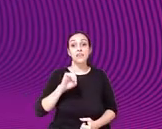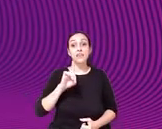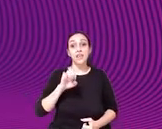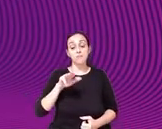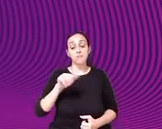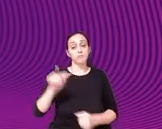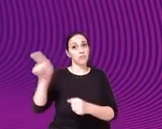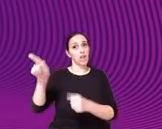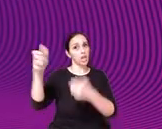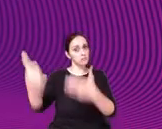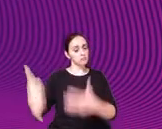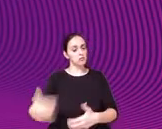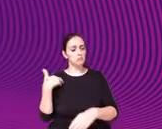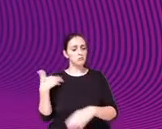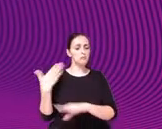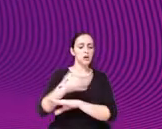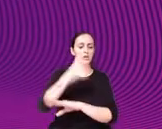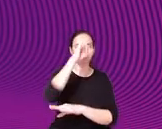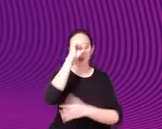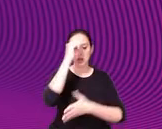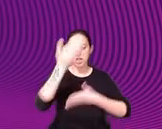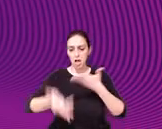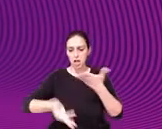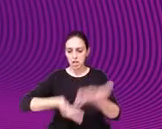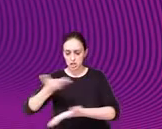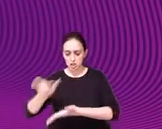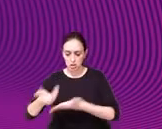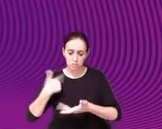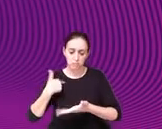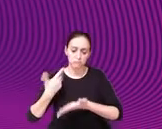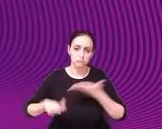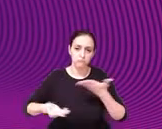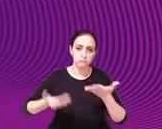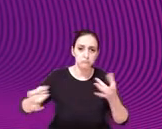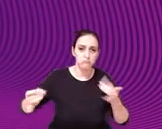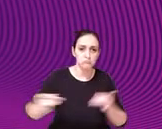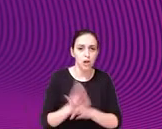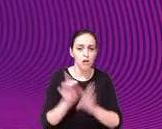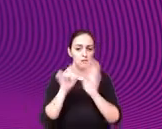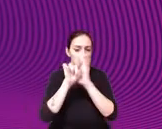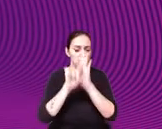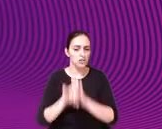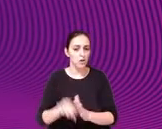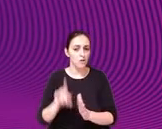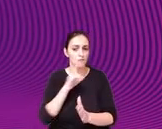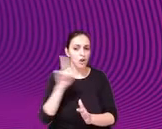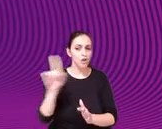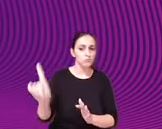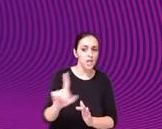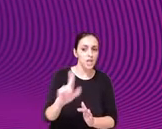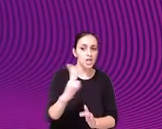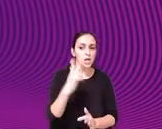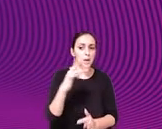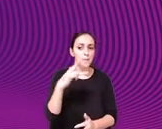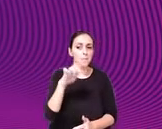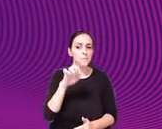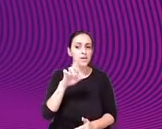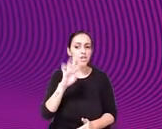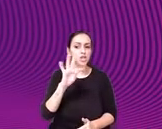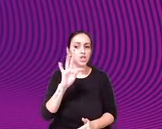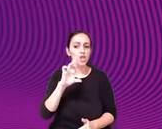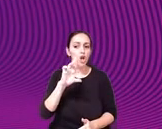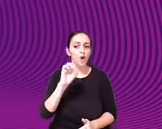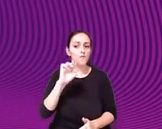para o hospital, tratou disso, foi investigada, e ali falaram que ela não tinha hipertrófica, que ela tinha um coração